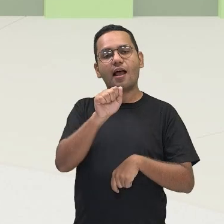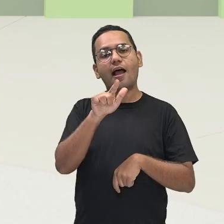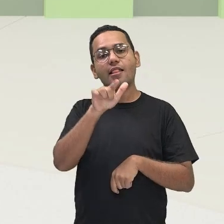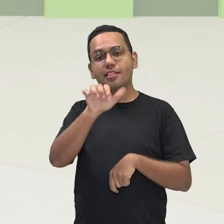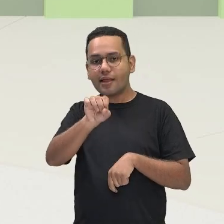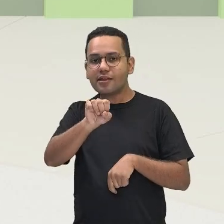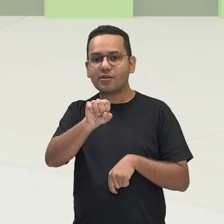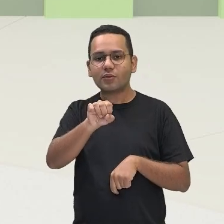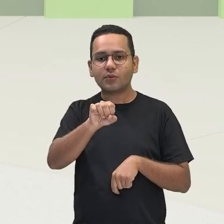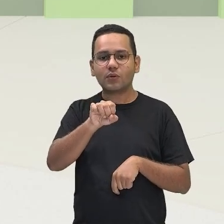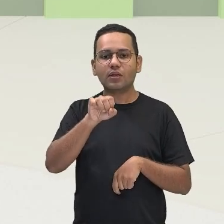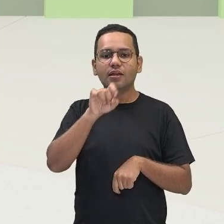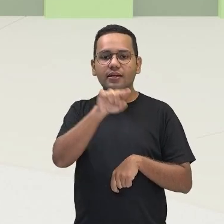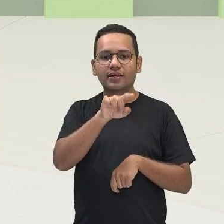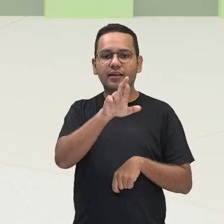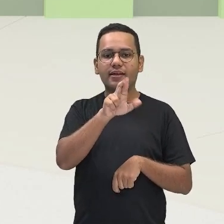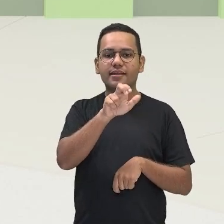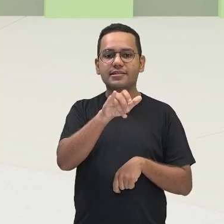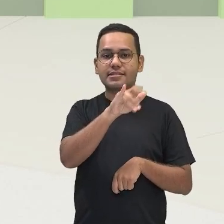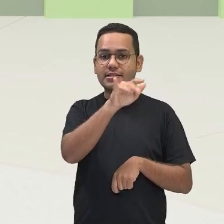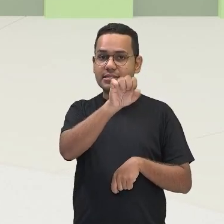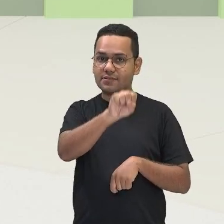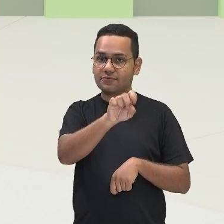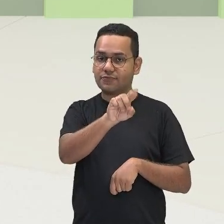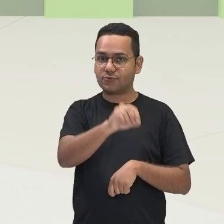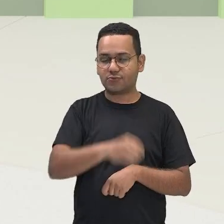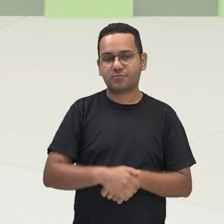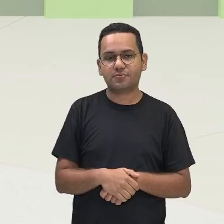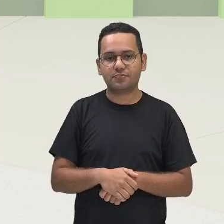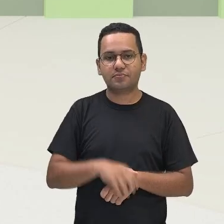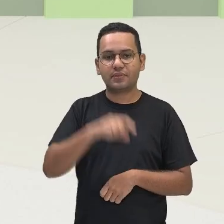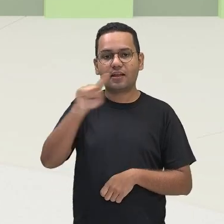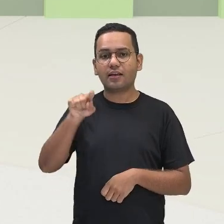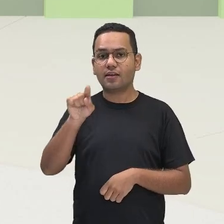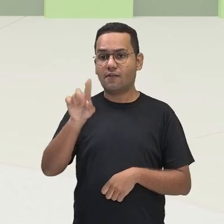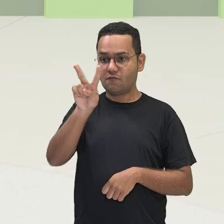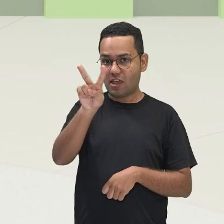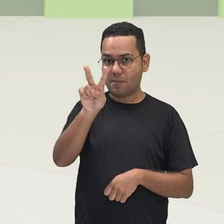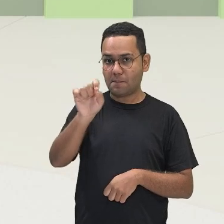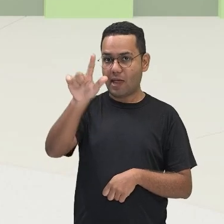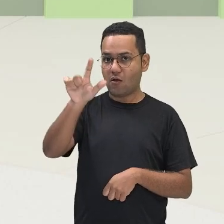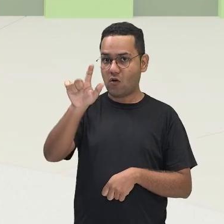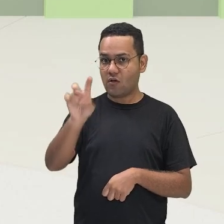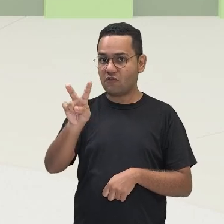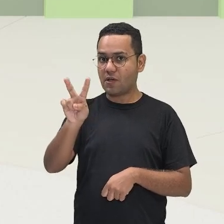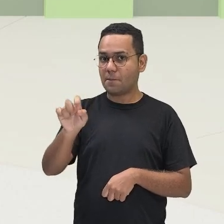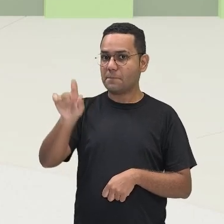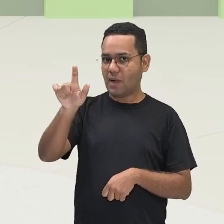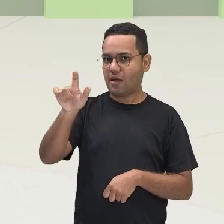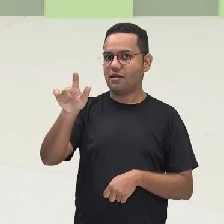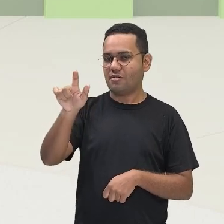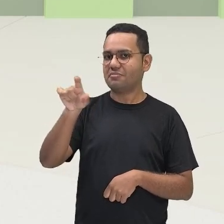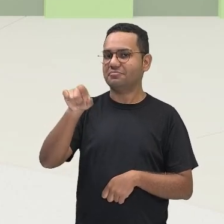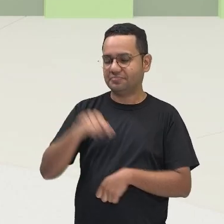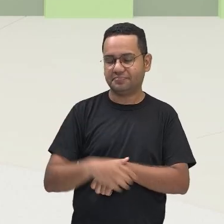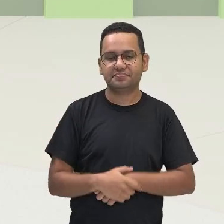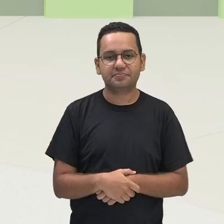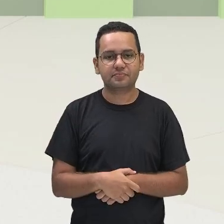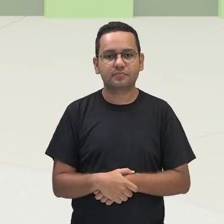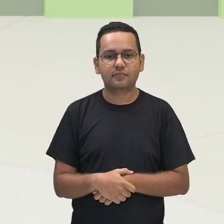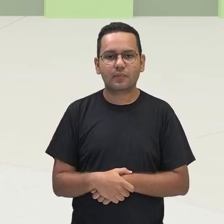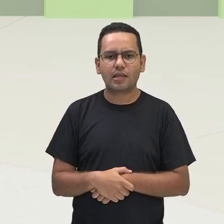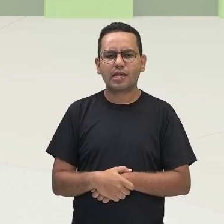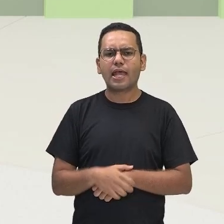por sinal são recessivos. E a gente observa ali na amarela, Vzão, que são alelos dominantes. Quando ele cruzou